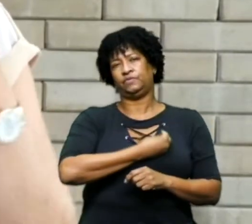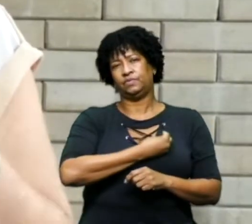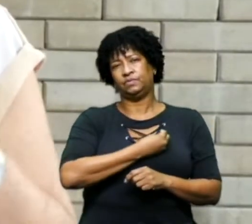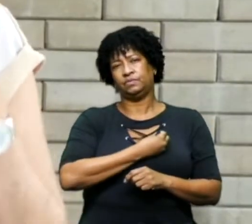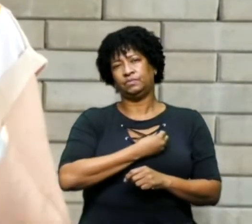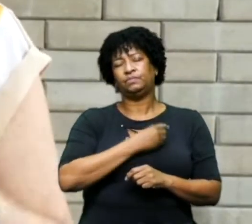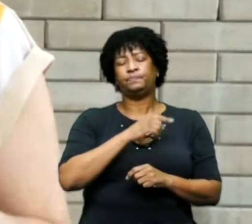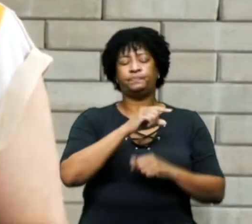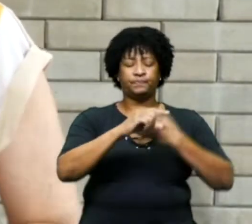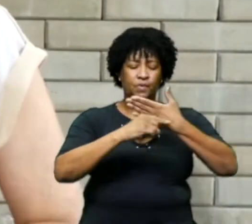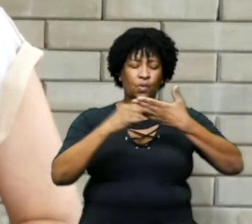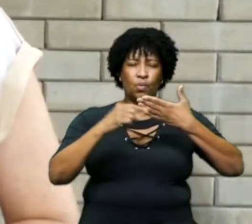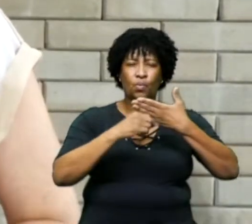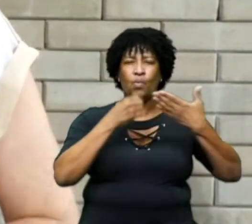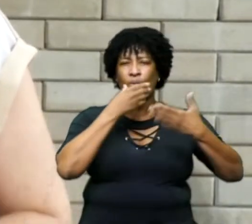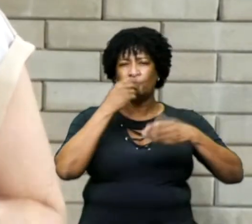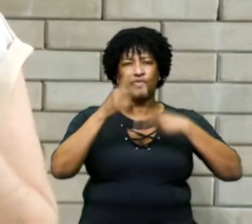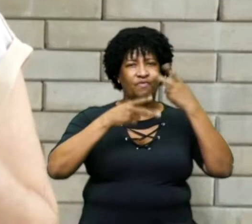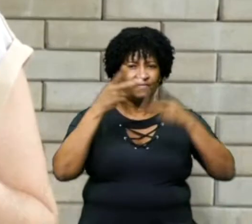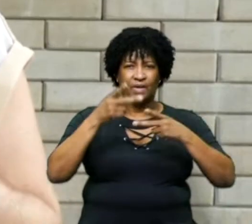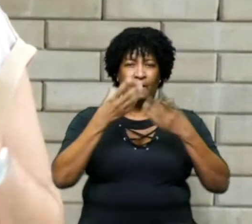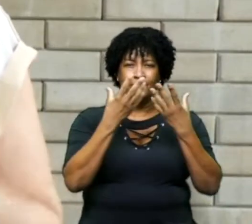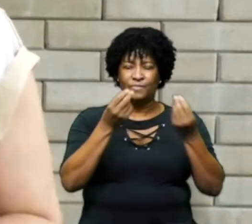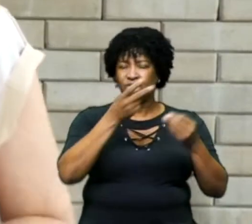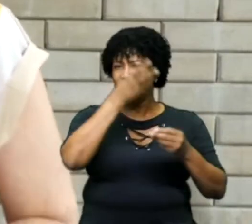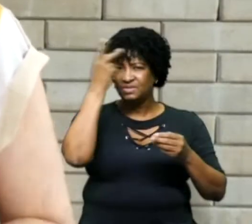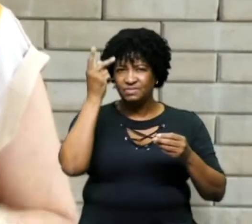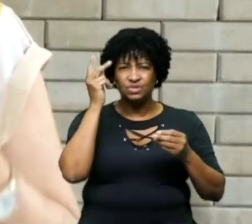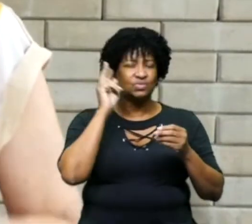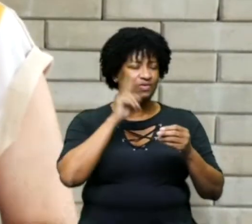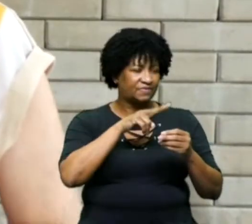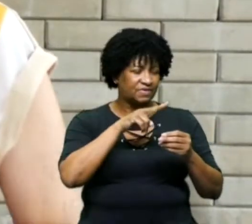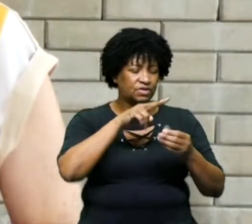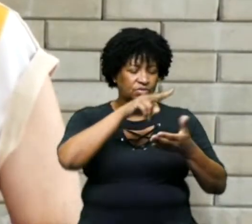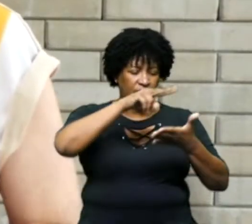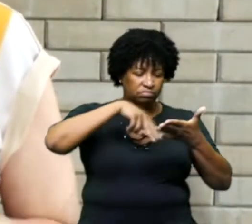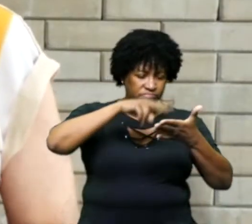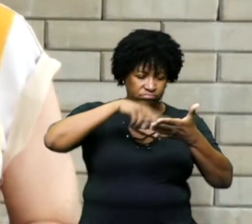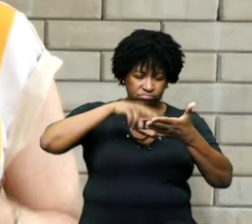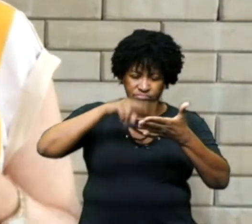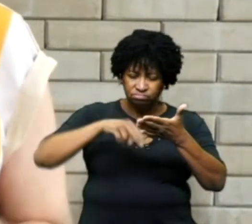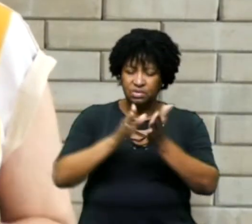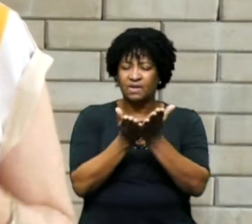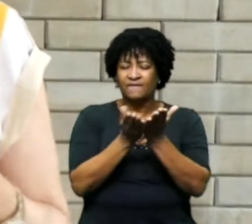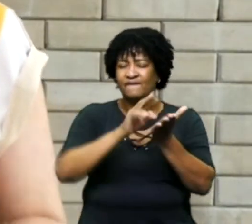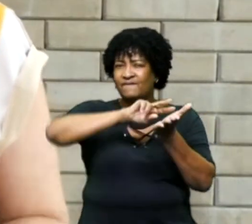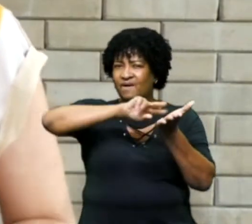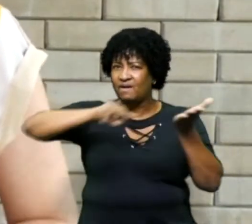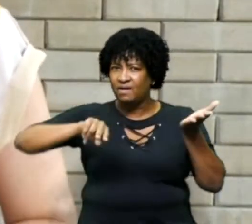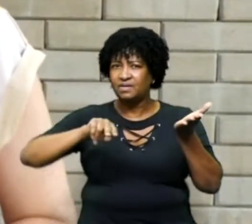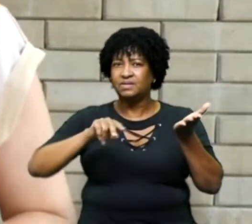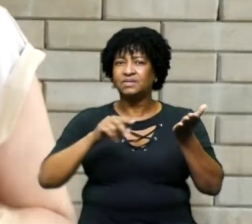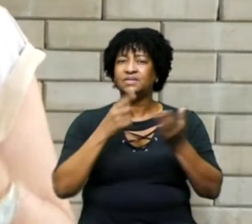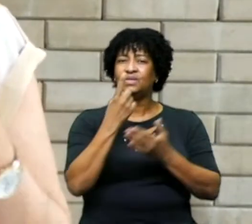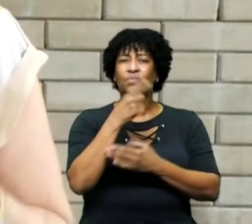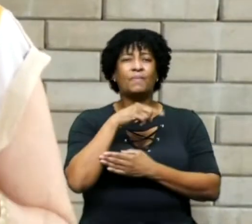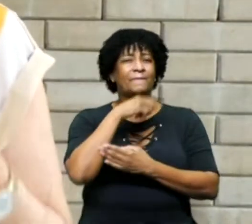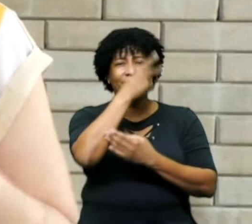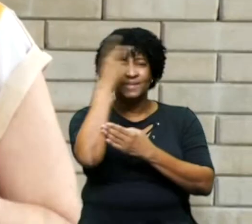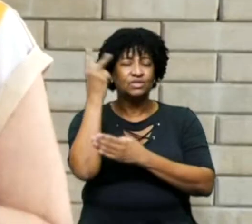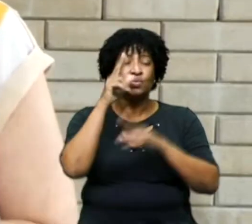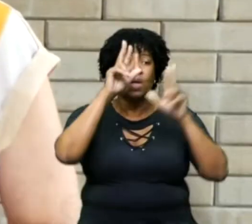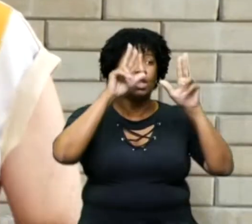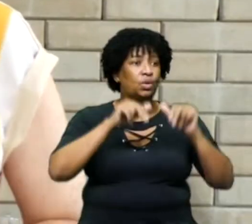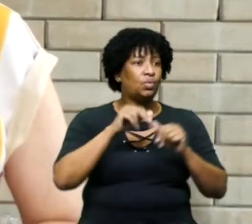isso na tua vida porque como diz o soundsmith Não é justo que muitos cristãos Ouçam o evangelho uma duas ou até mais vezes